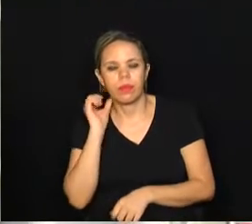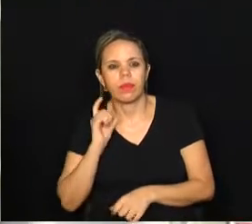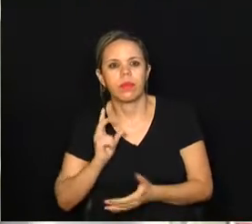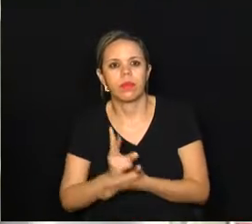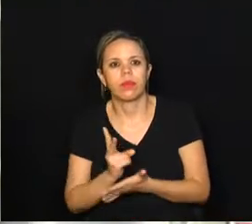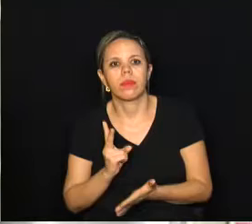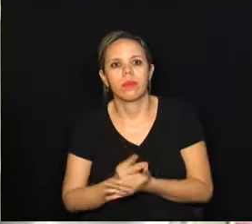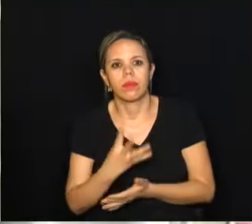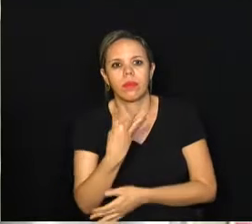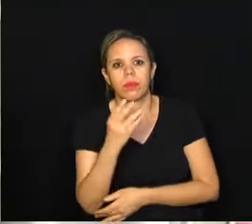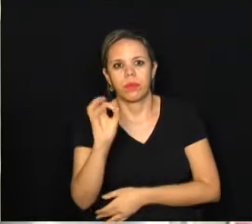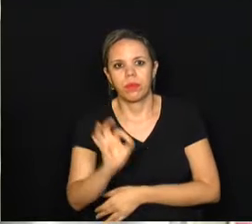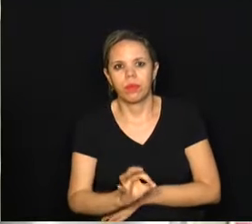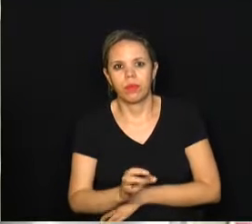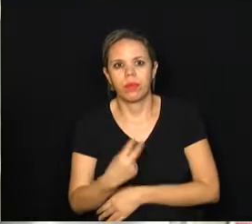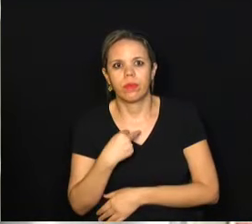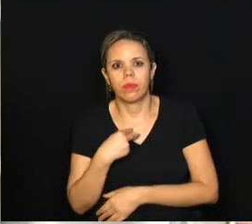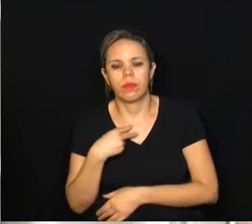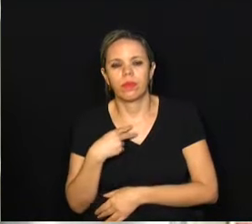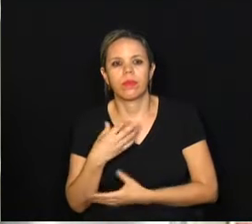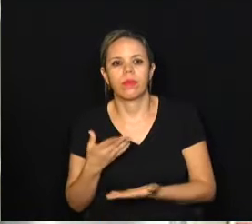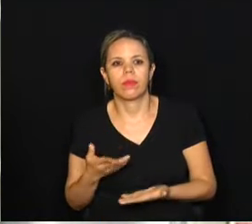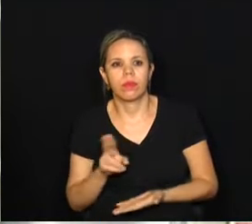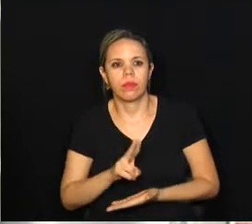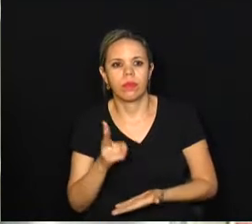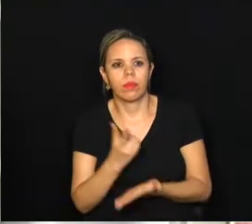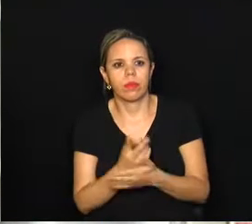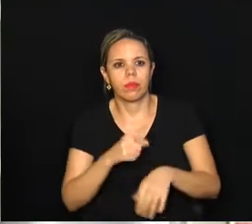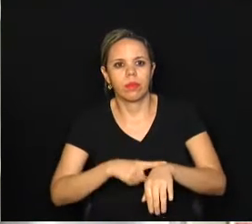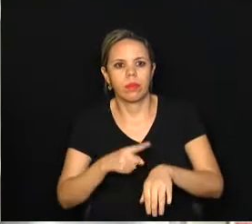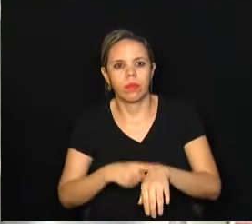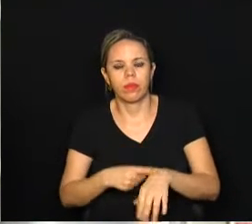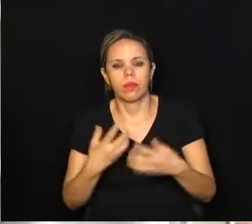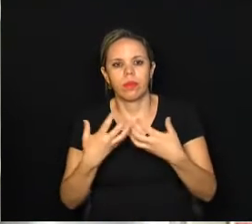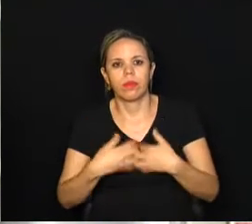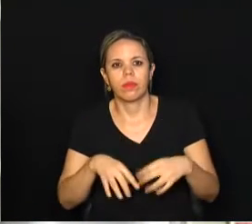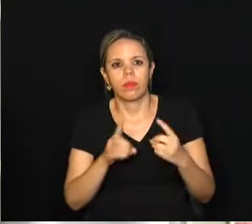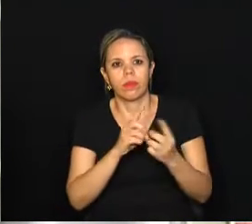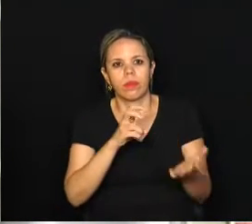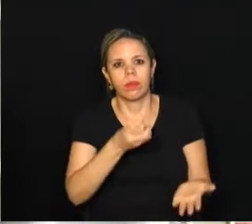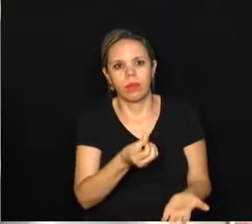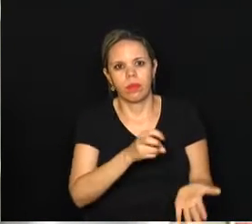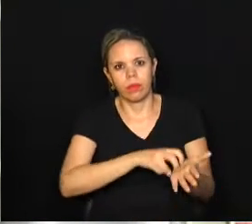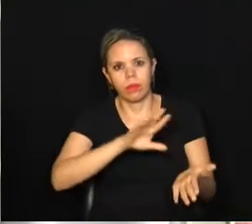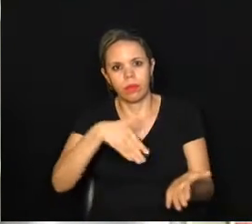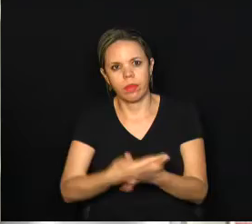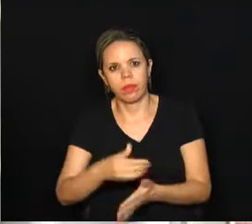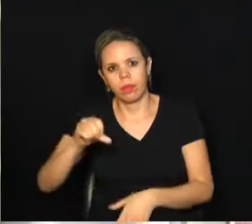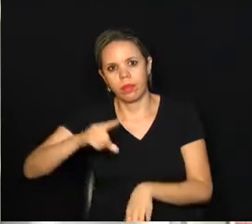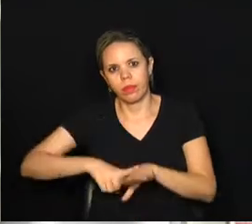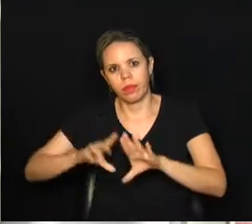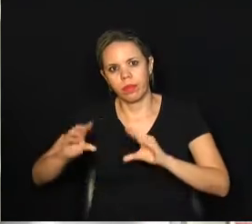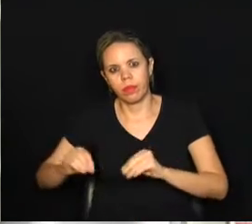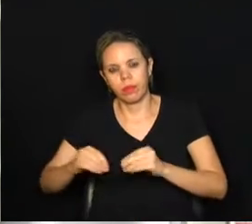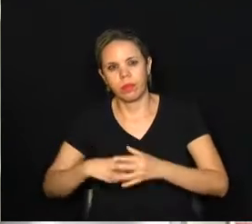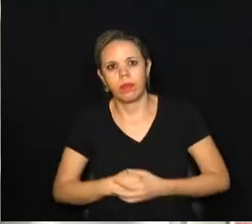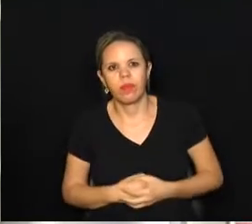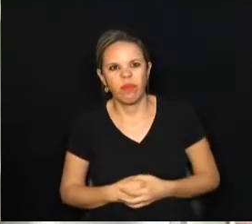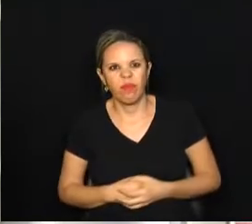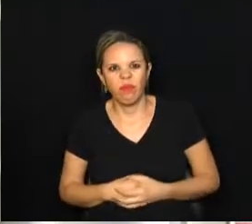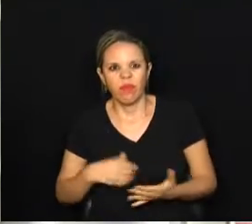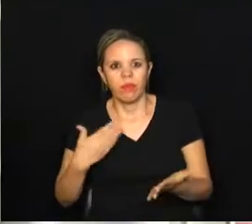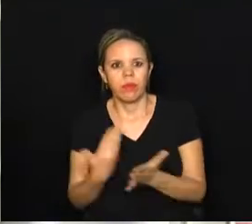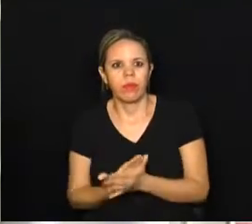mantendo 40% da ocupação e o mesmo horário de funcionamento, das 6 da manhã às 21 horas, isso